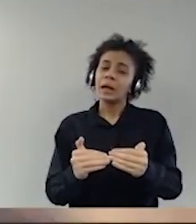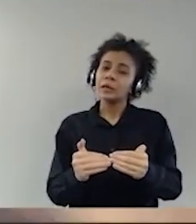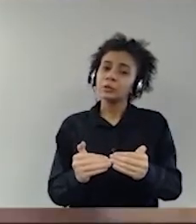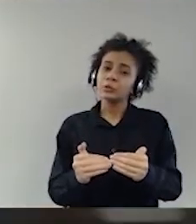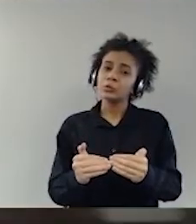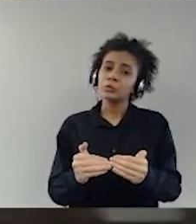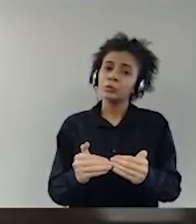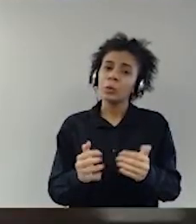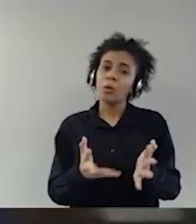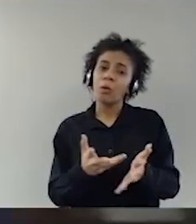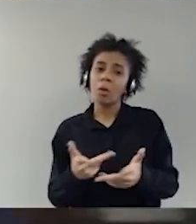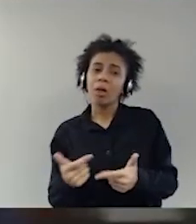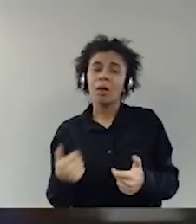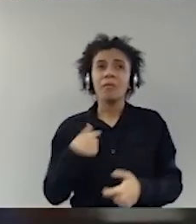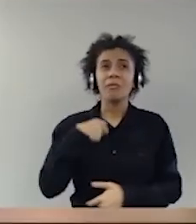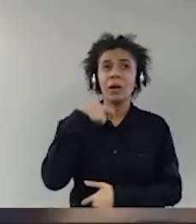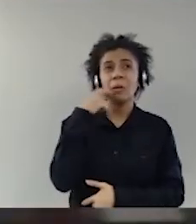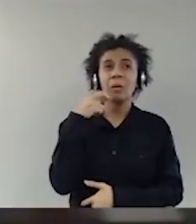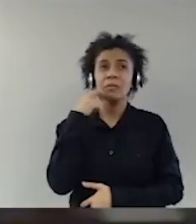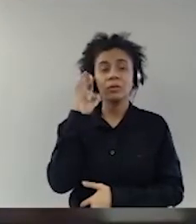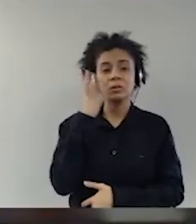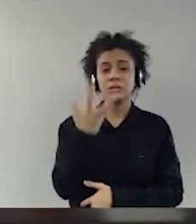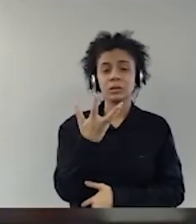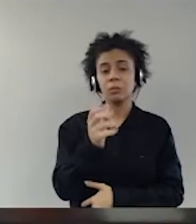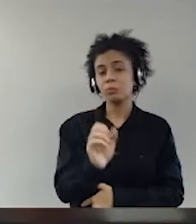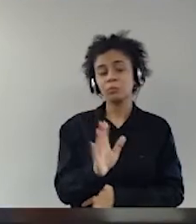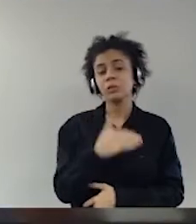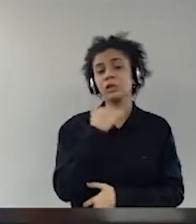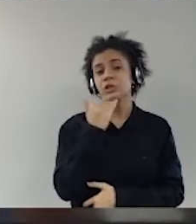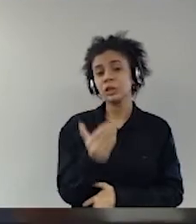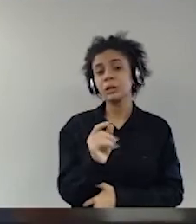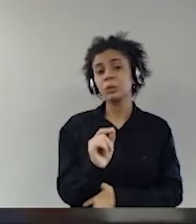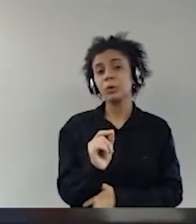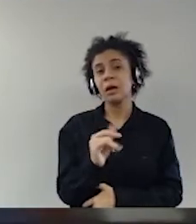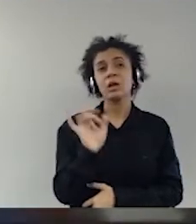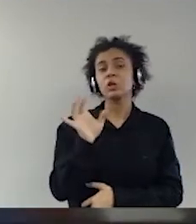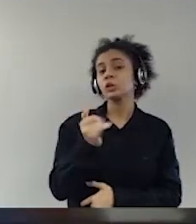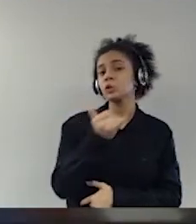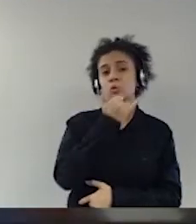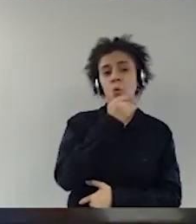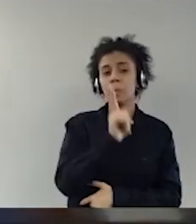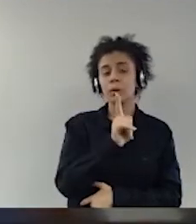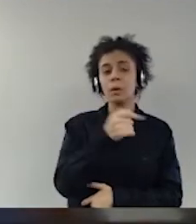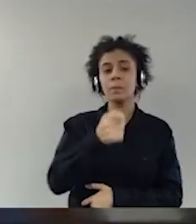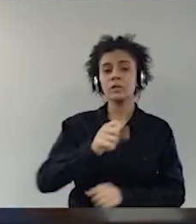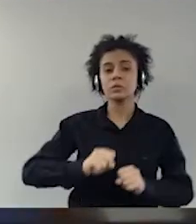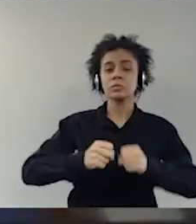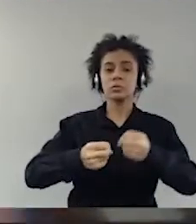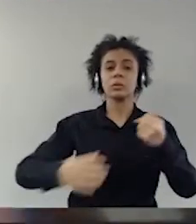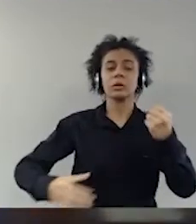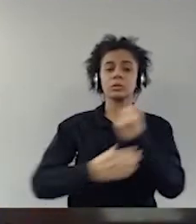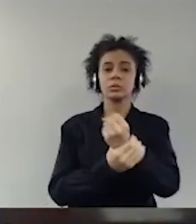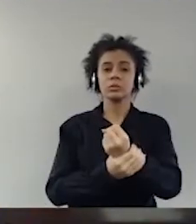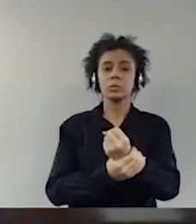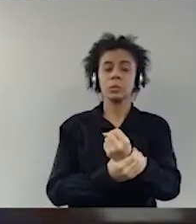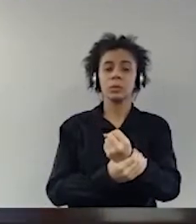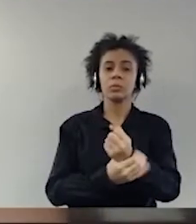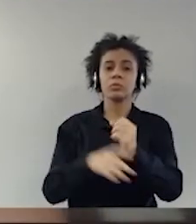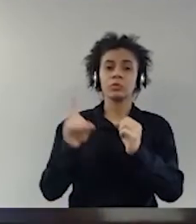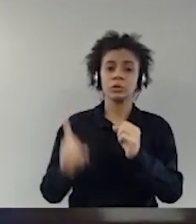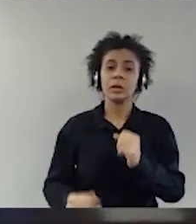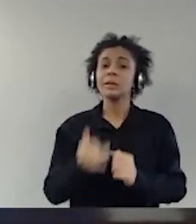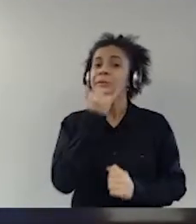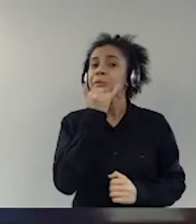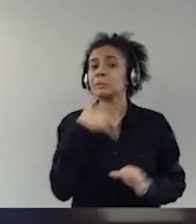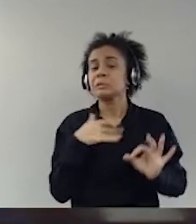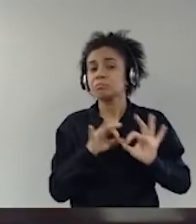estar com vergonha da decisão também não são mais suficientes, porque a gente precisa de efetividade e garantia de direitos. Desculpa se eu me excedi,